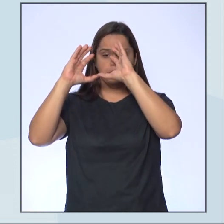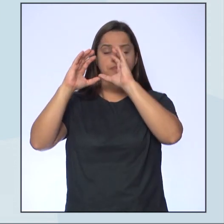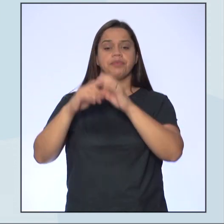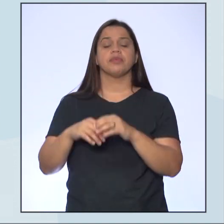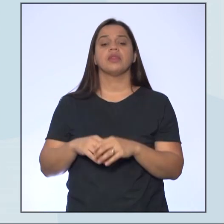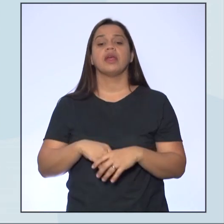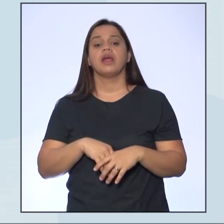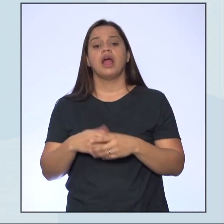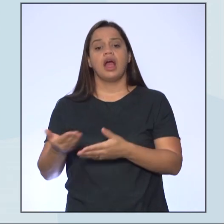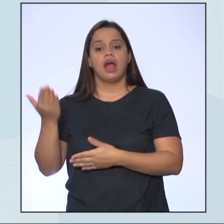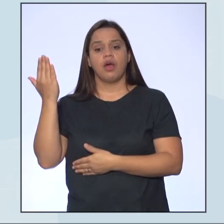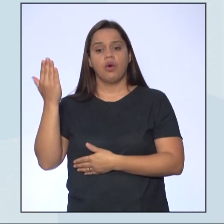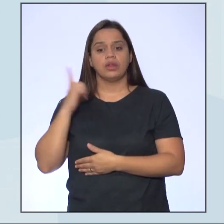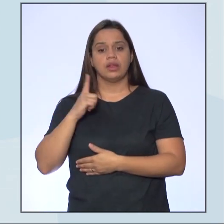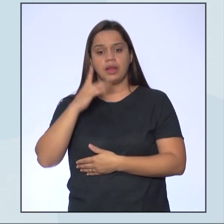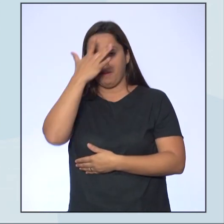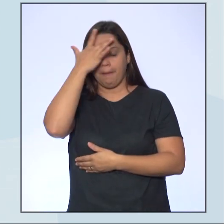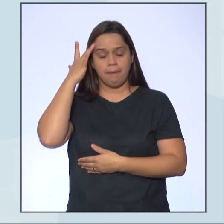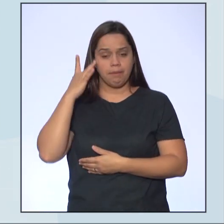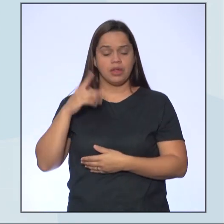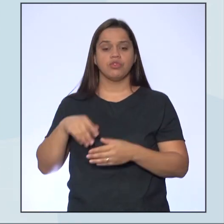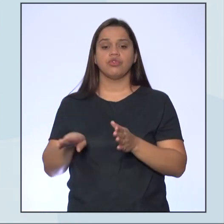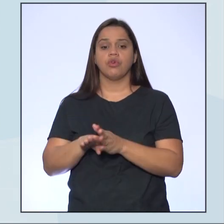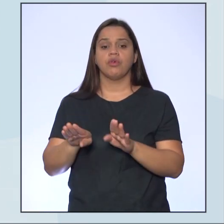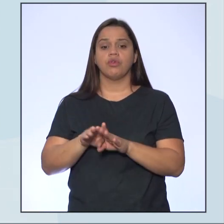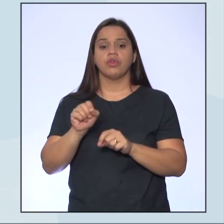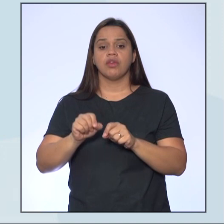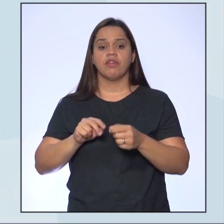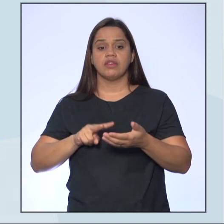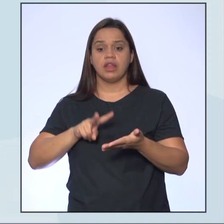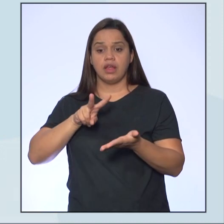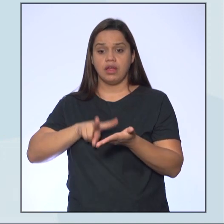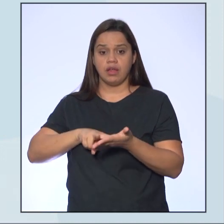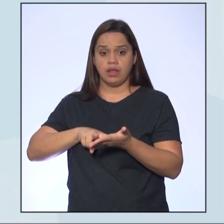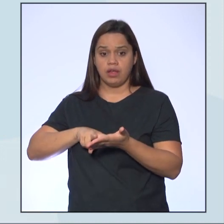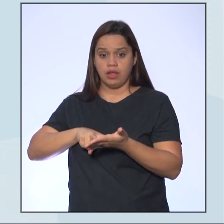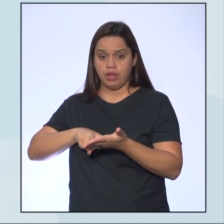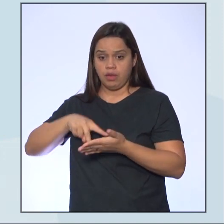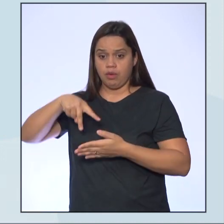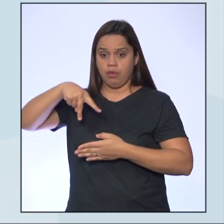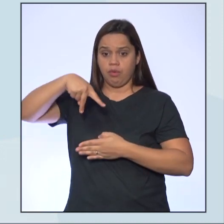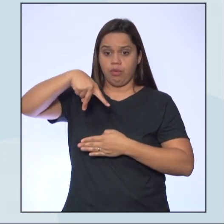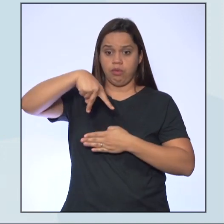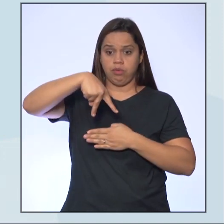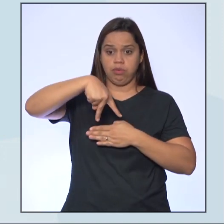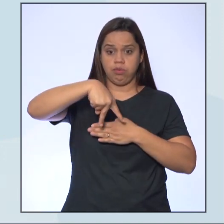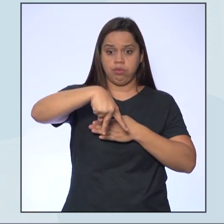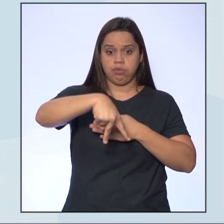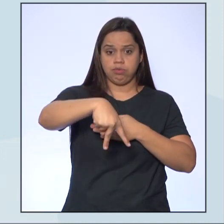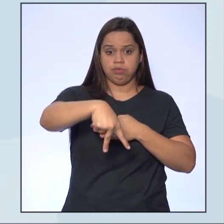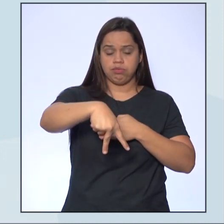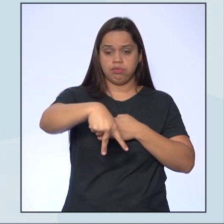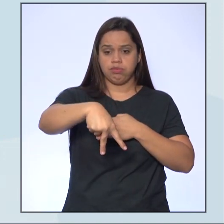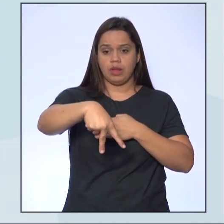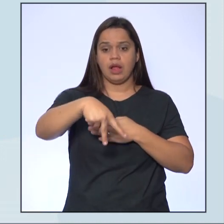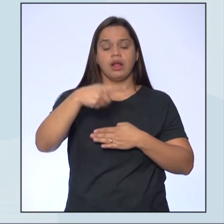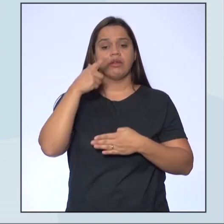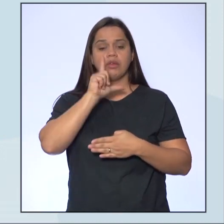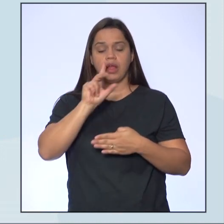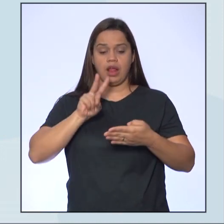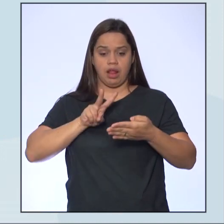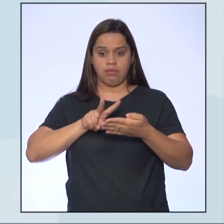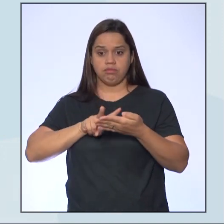A quarta imagem, eu tenho uma pessoa saltando, ultrapassando o quê? Uma barreira, né? Então, ela dá um pulo para ultrapassar